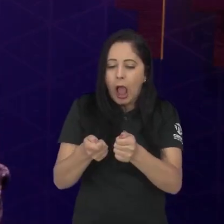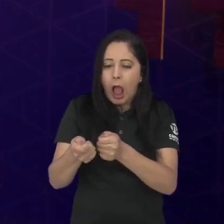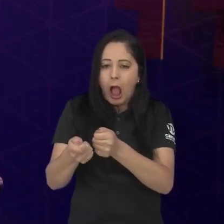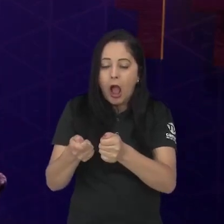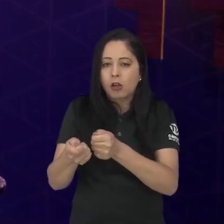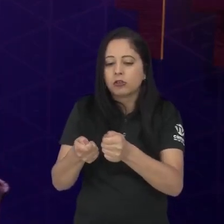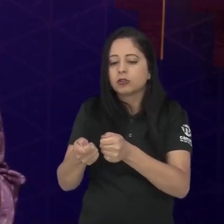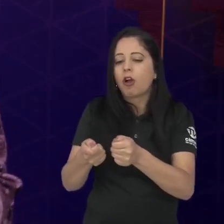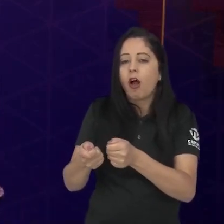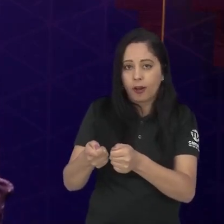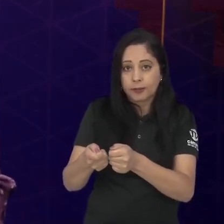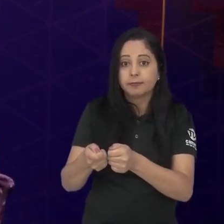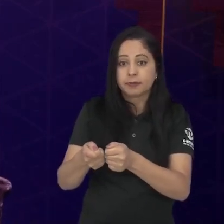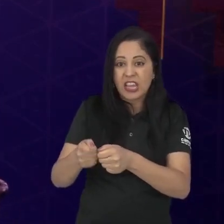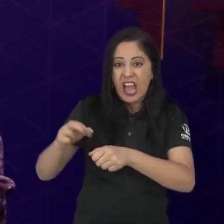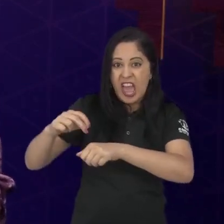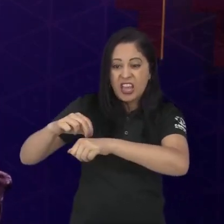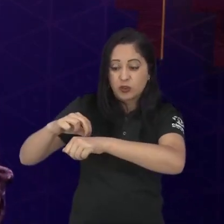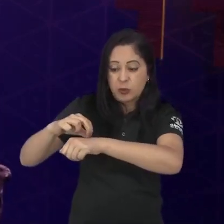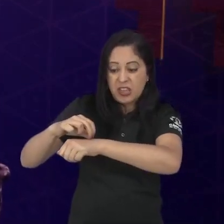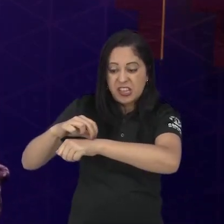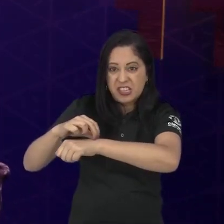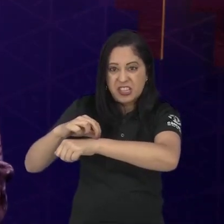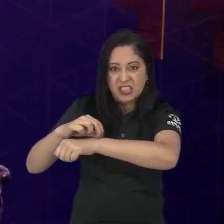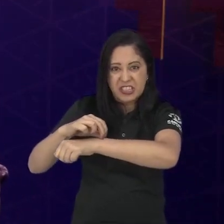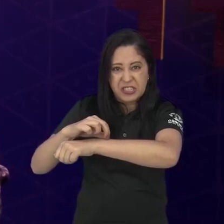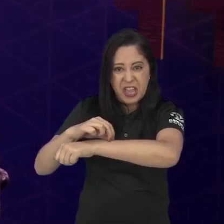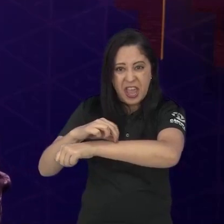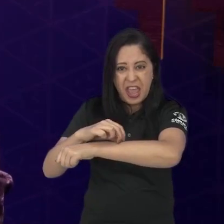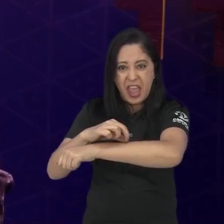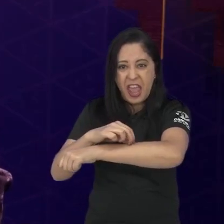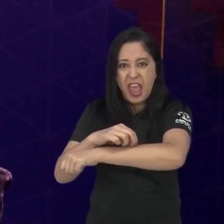e começa a controlar as formigas. E elas começam a ter